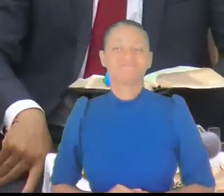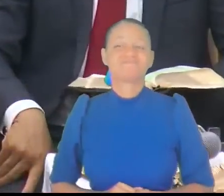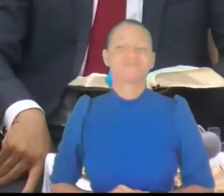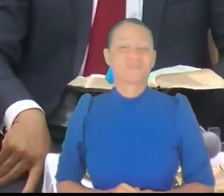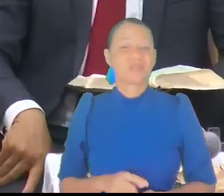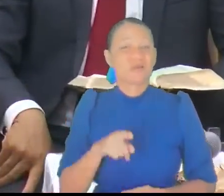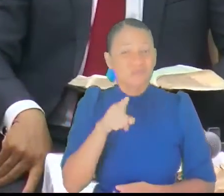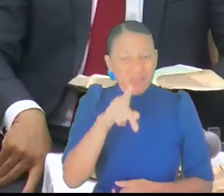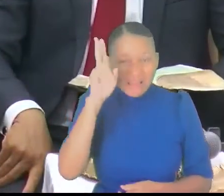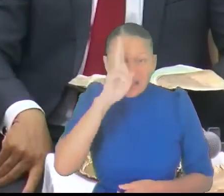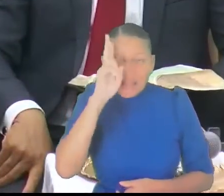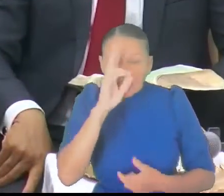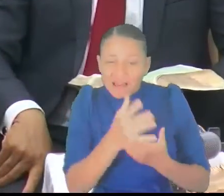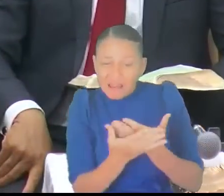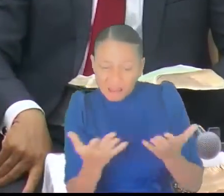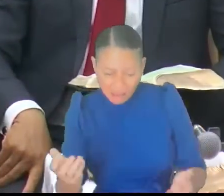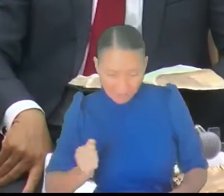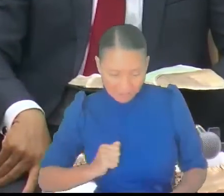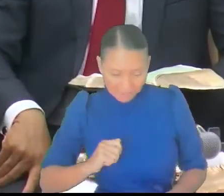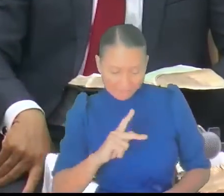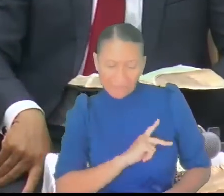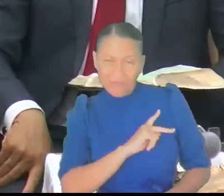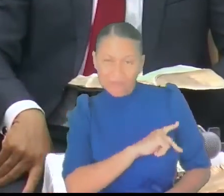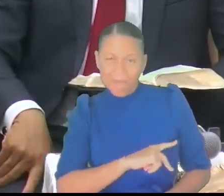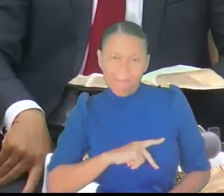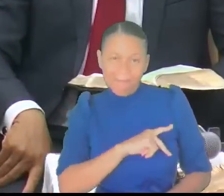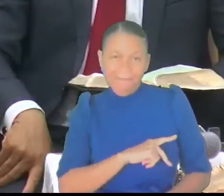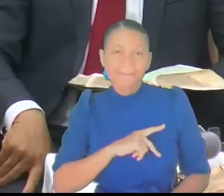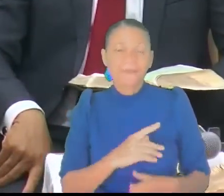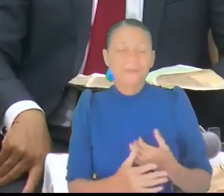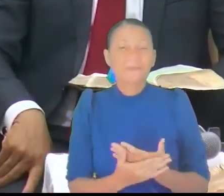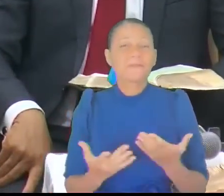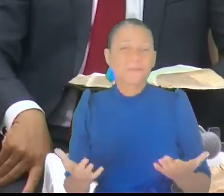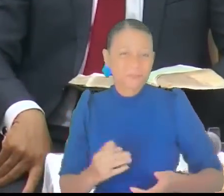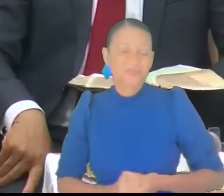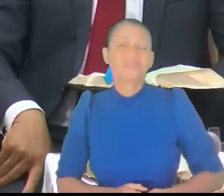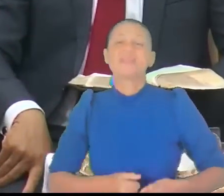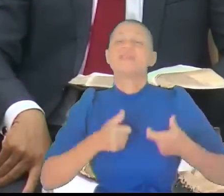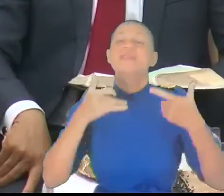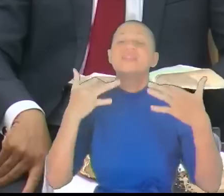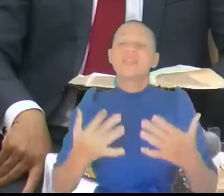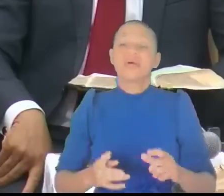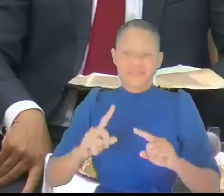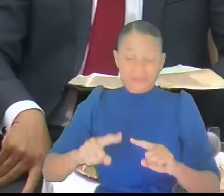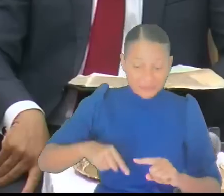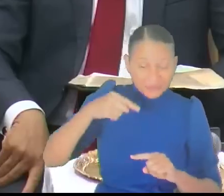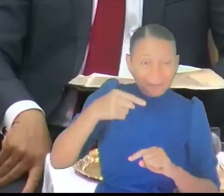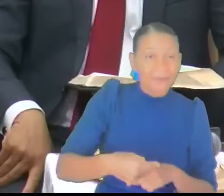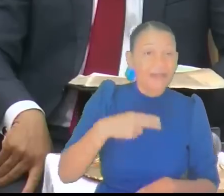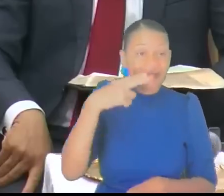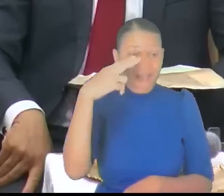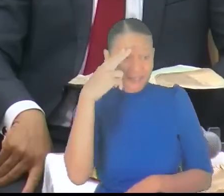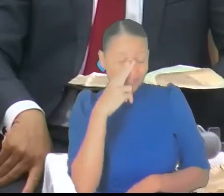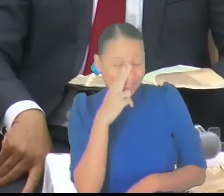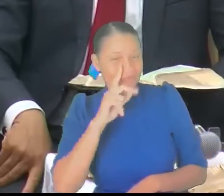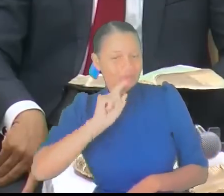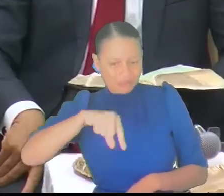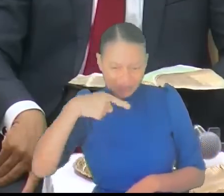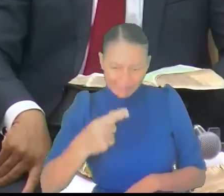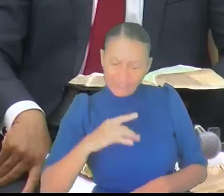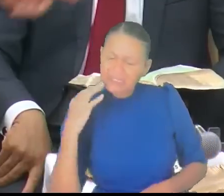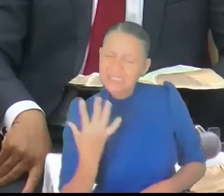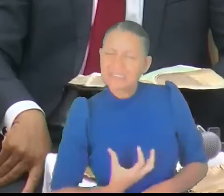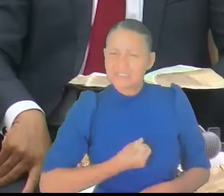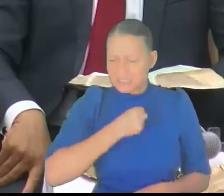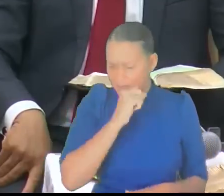Vocês estão lembrados do apóstolo São Paulo? O apóstolo São Paulo disse, depois de crente, depois de salvo, depois de